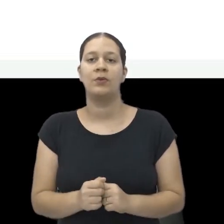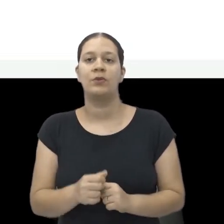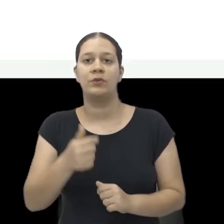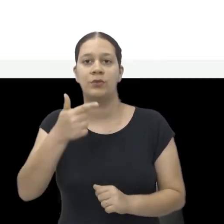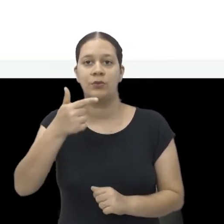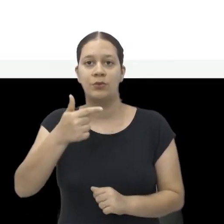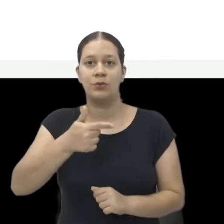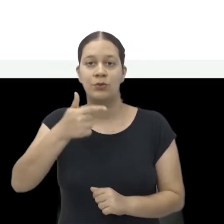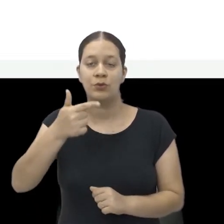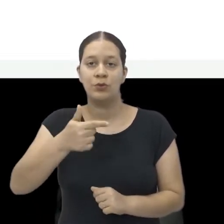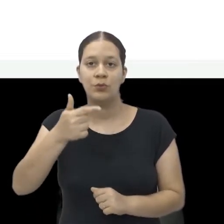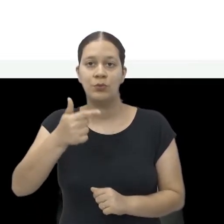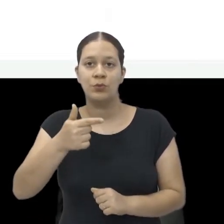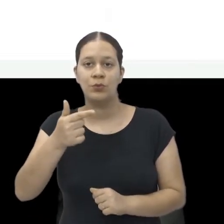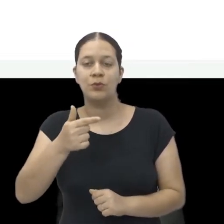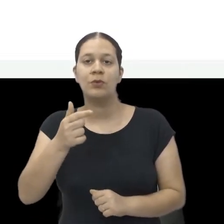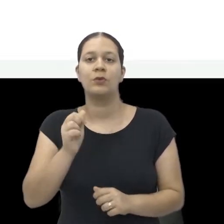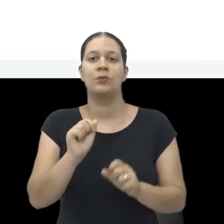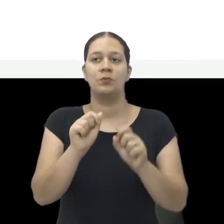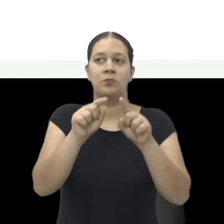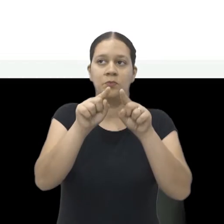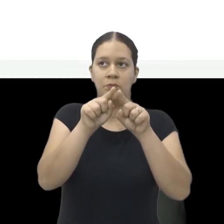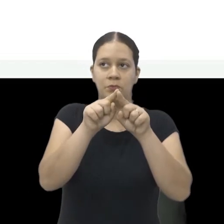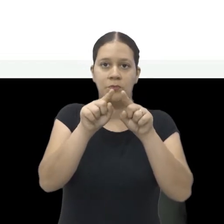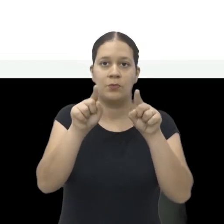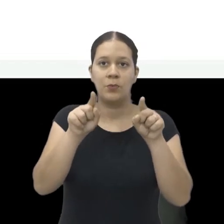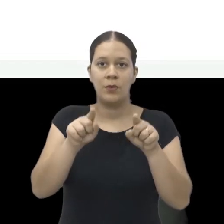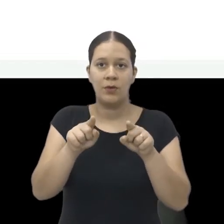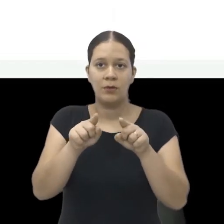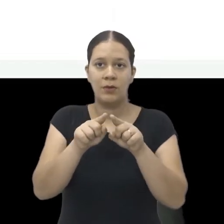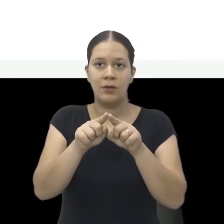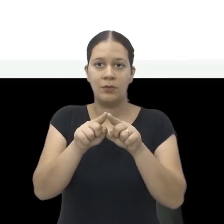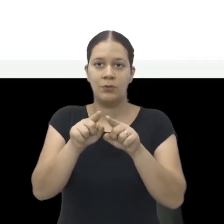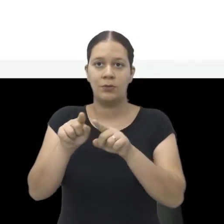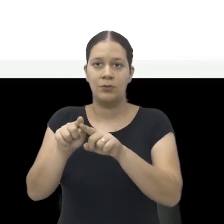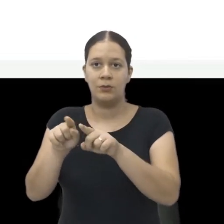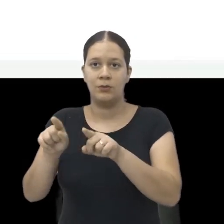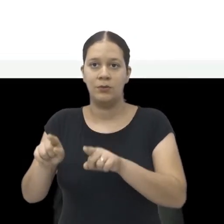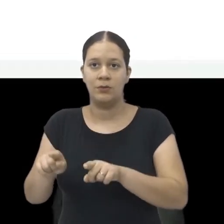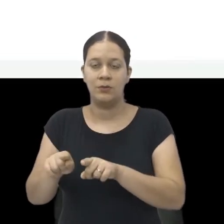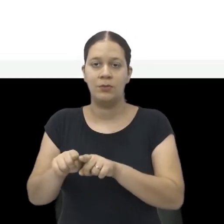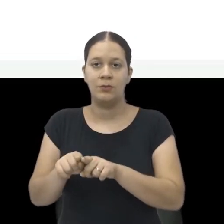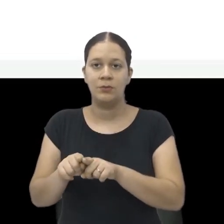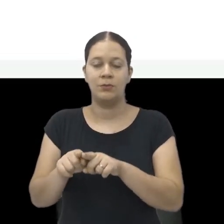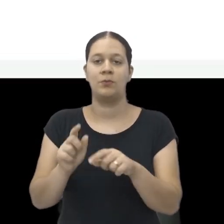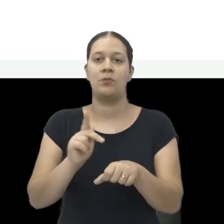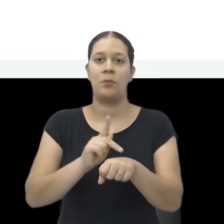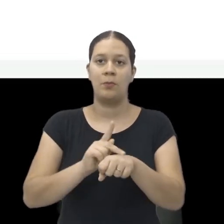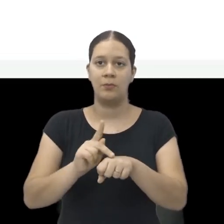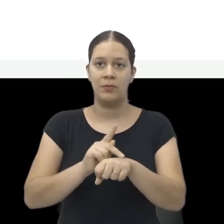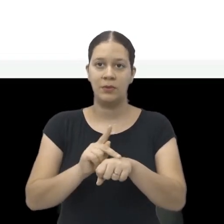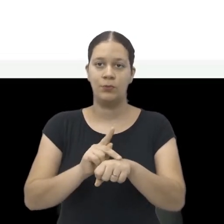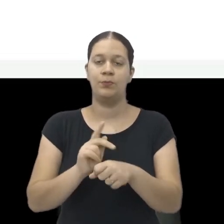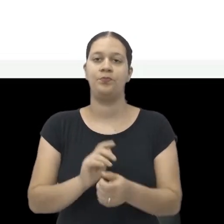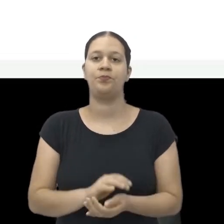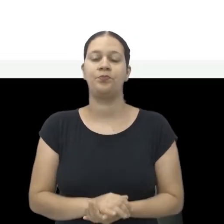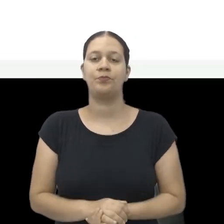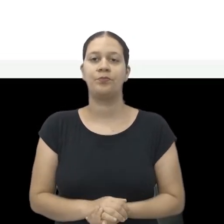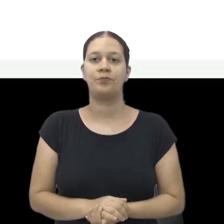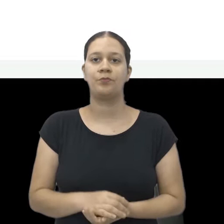figura, ela tem dois lados de um quadrado de base e dois lados de um quadrado de